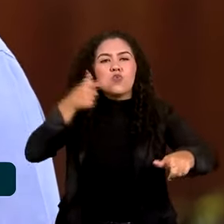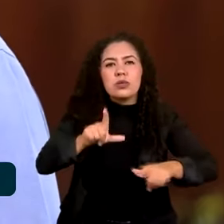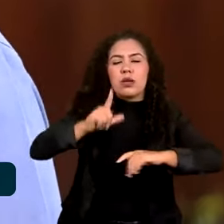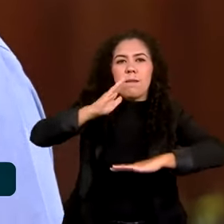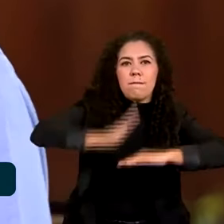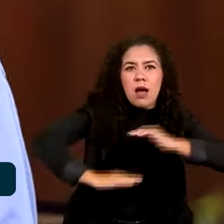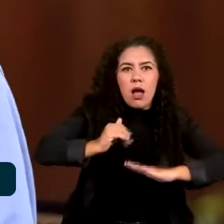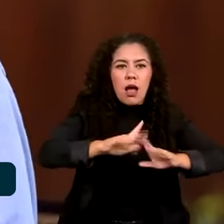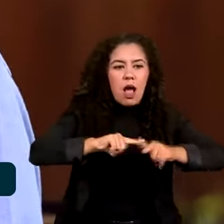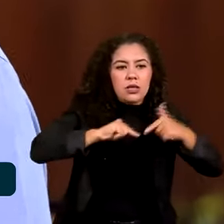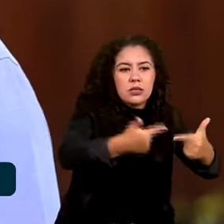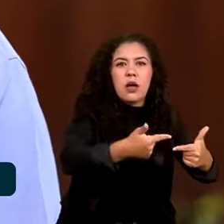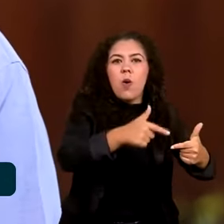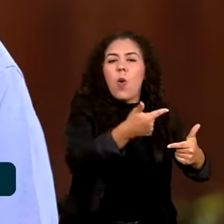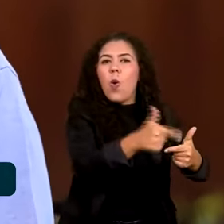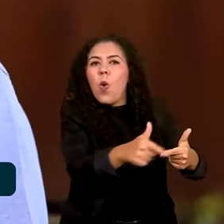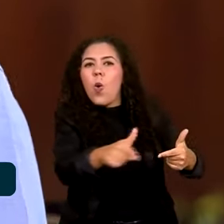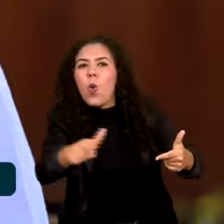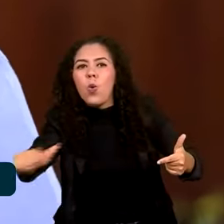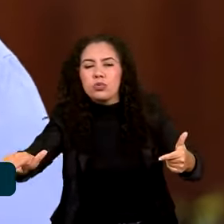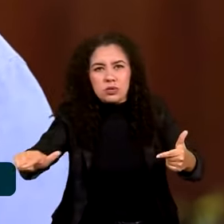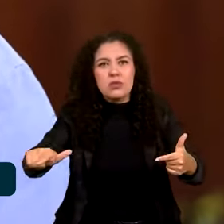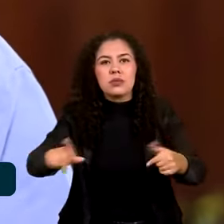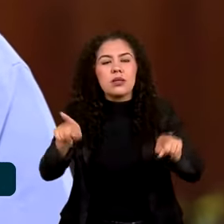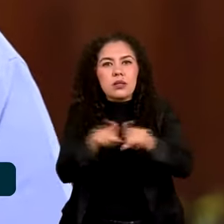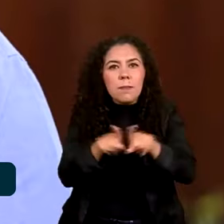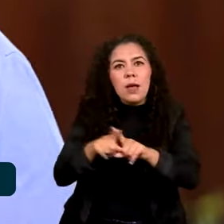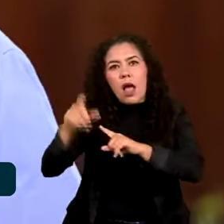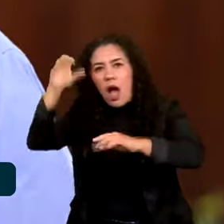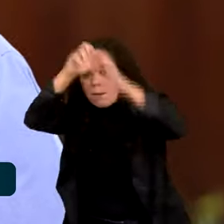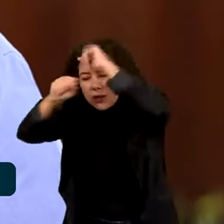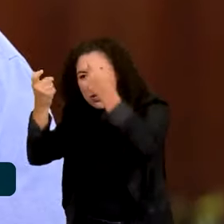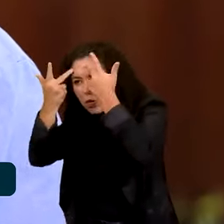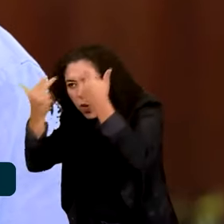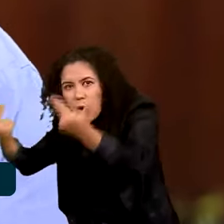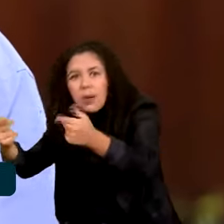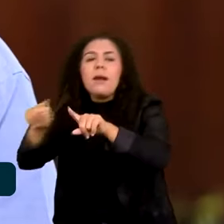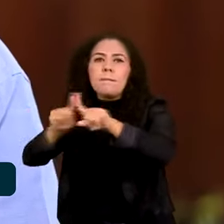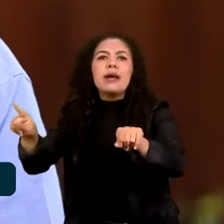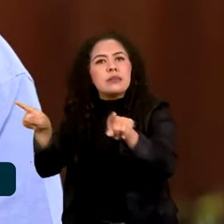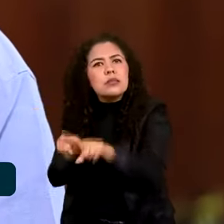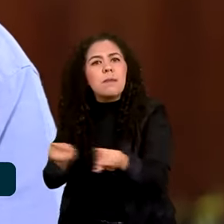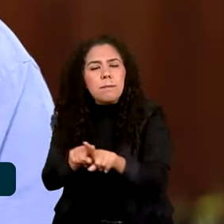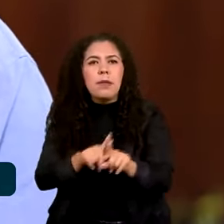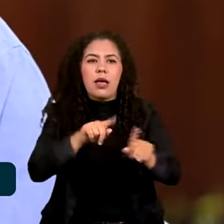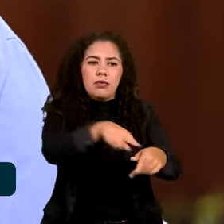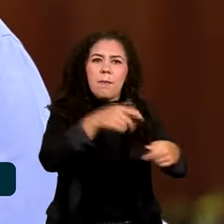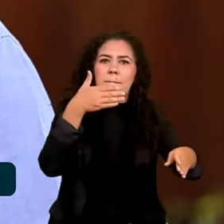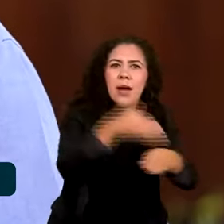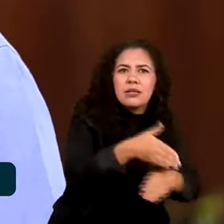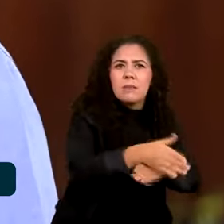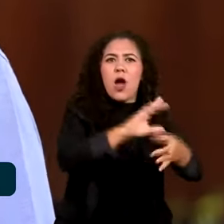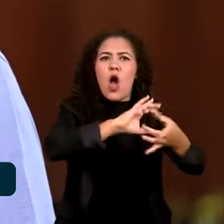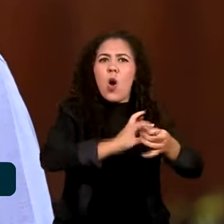nas escolas, além, sabe, do aprendizado normal, mas praticar esporte, sabe, participar de Olimpíadas, como você também